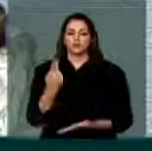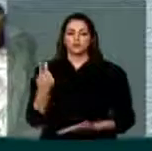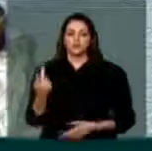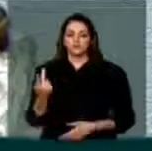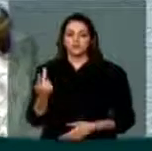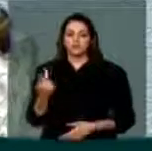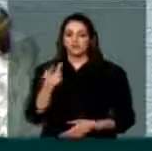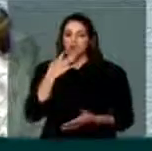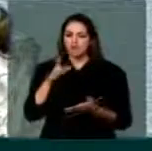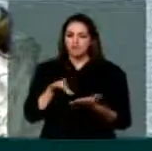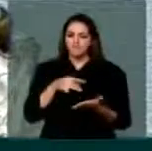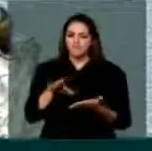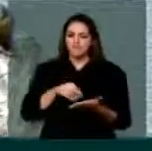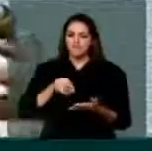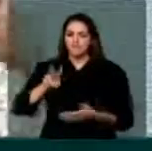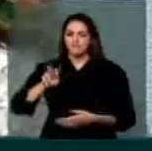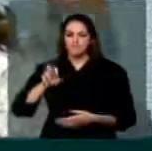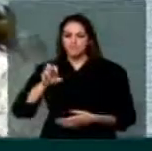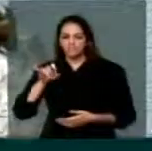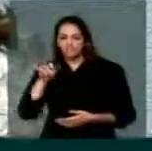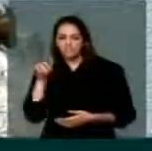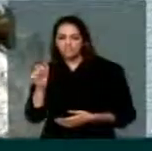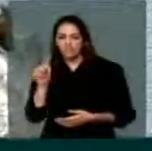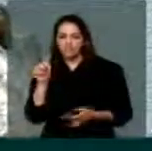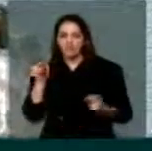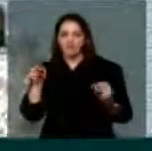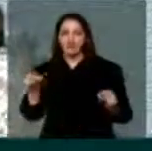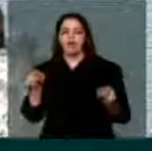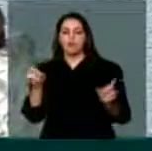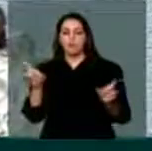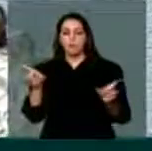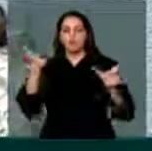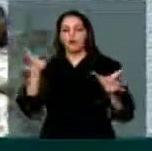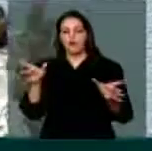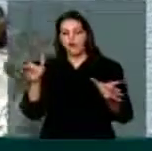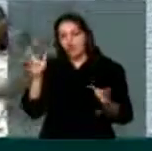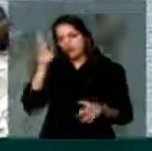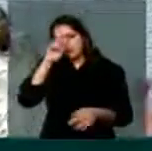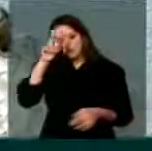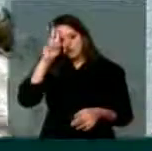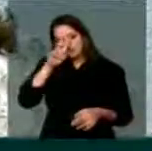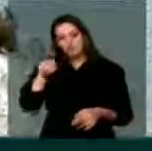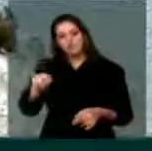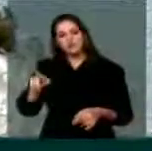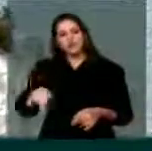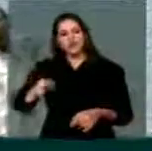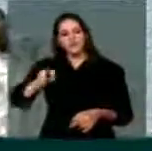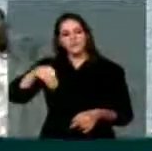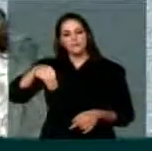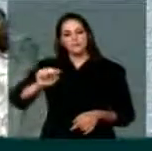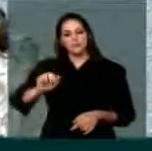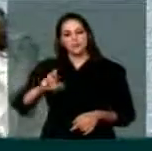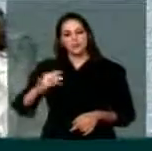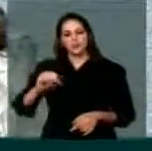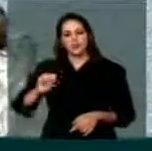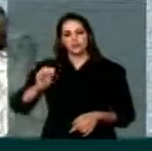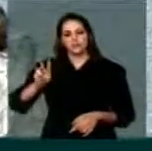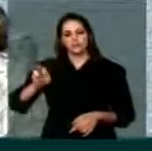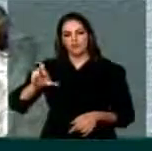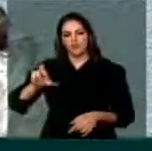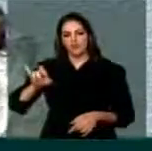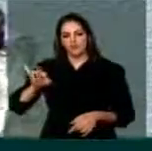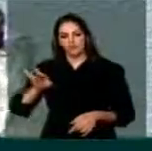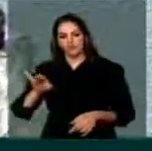da revista Veja. Do que se tratava esse contrato, que tinha a ver com Marcos Valério, isso eu vim a saber só depois